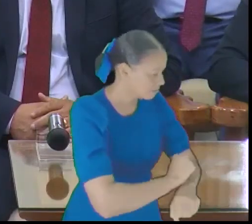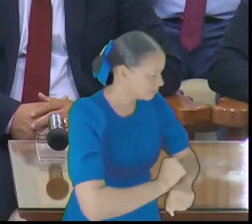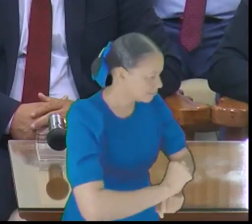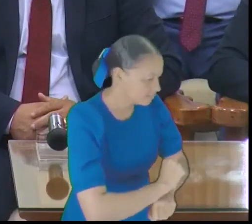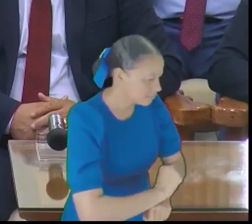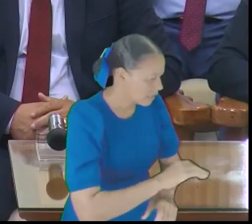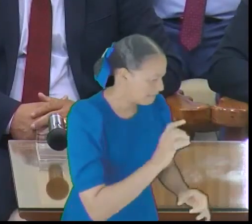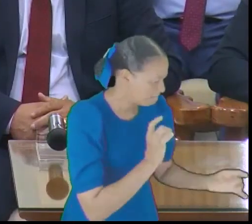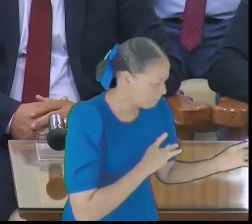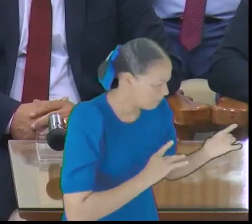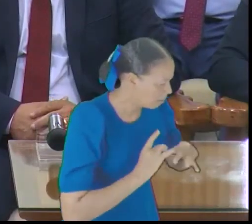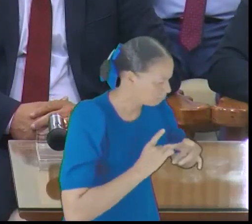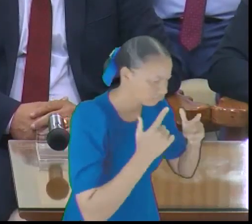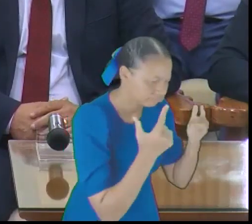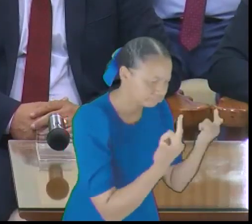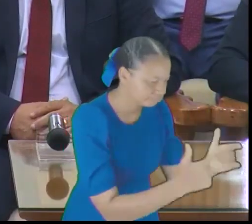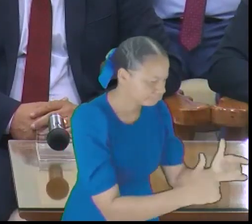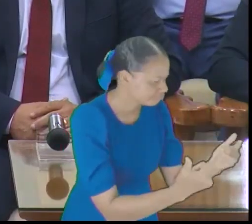não temas.